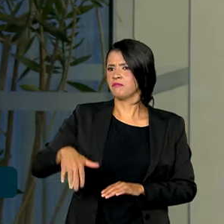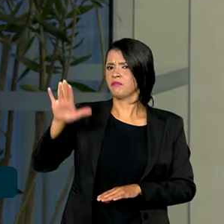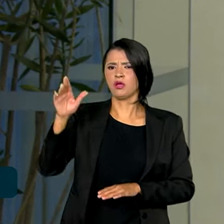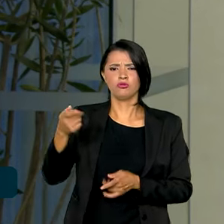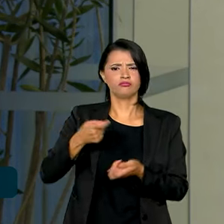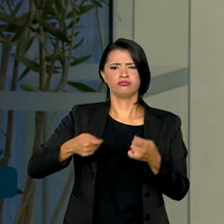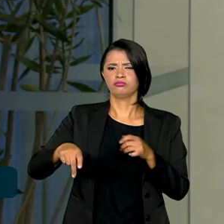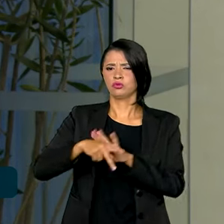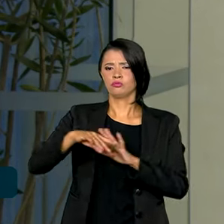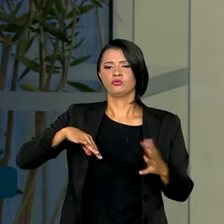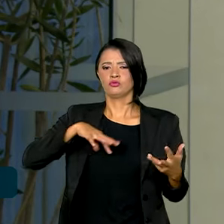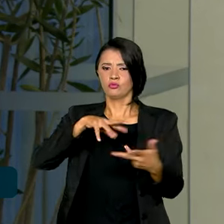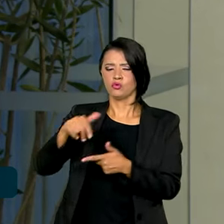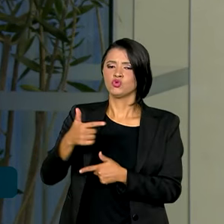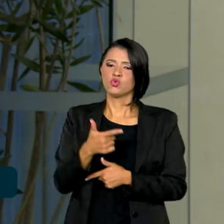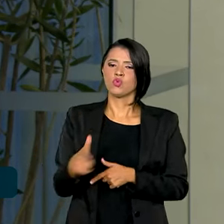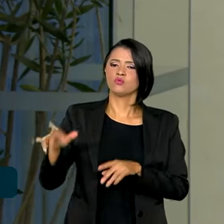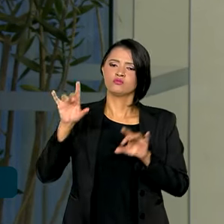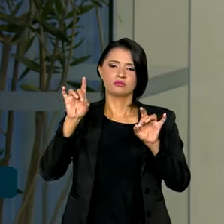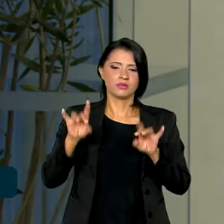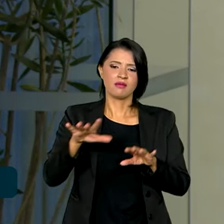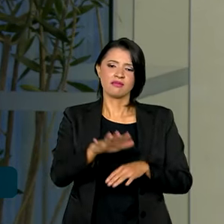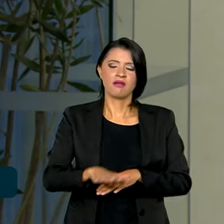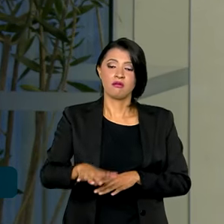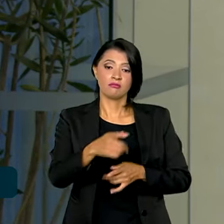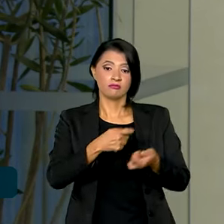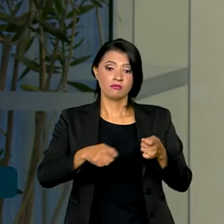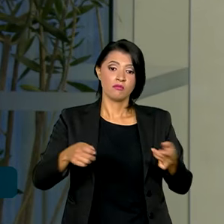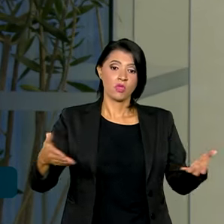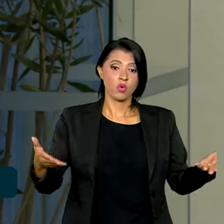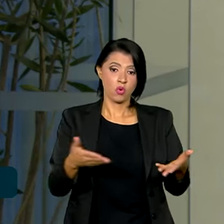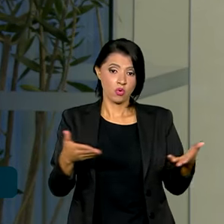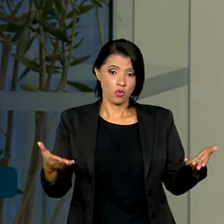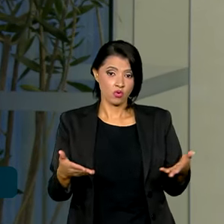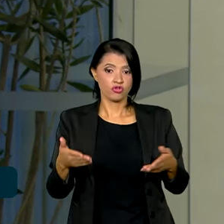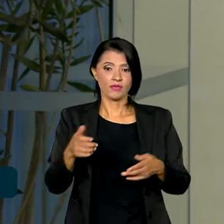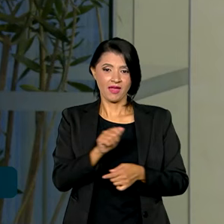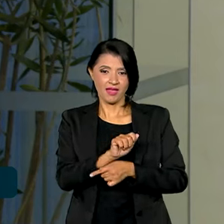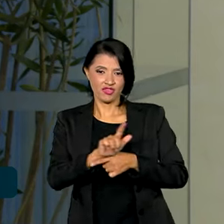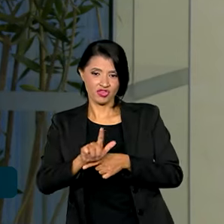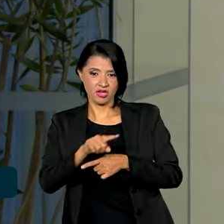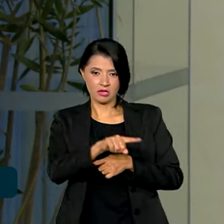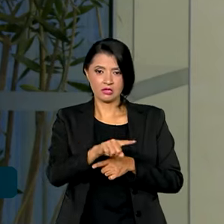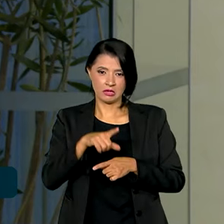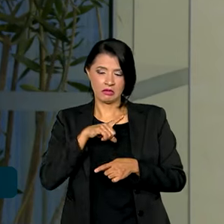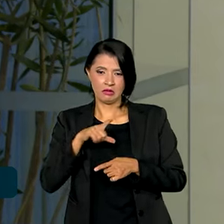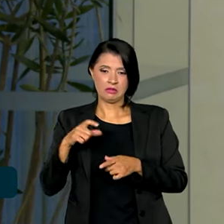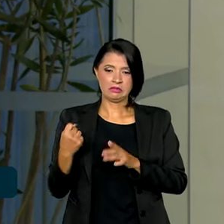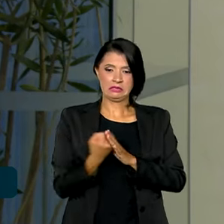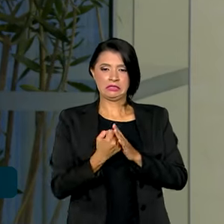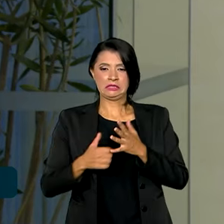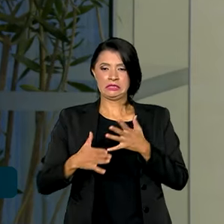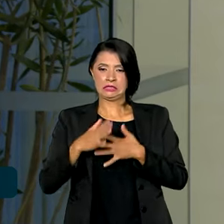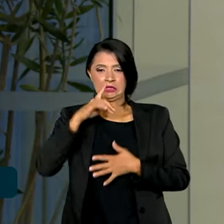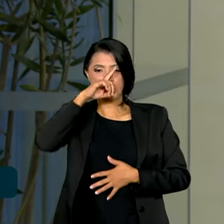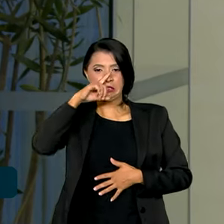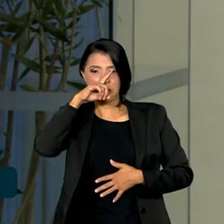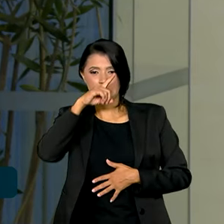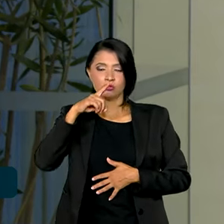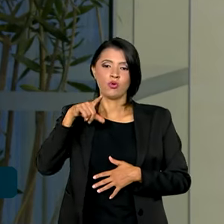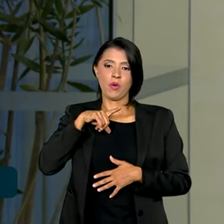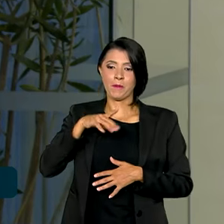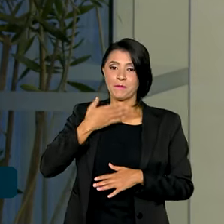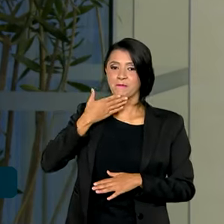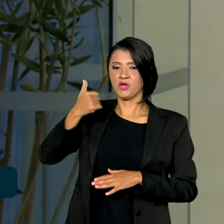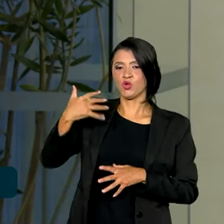economia do mundo. Um outro destaque na área da economia hoje é que aquela agência de classificação de risco, a Standard & Poor's, melhorou a